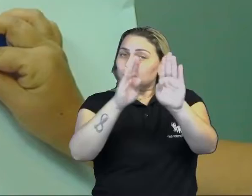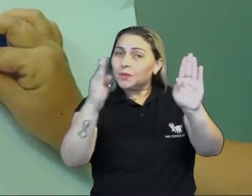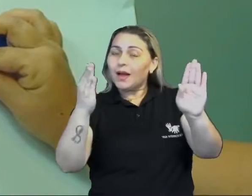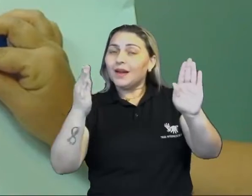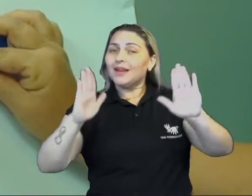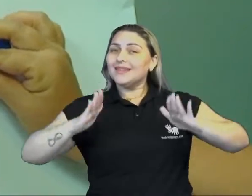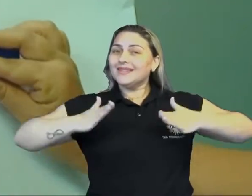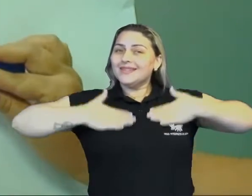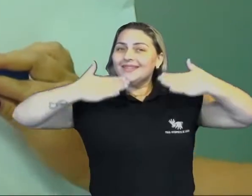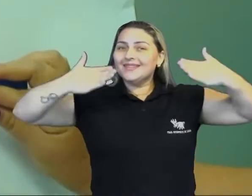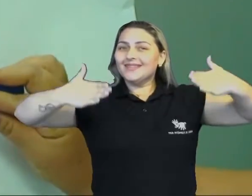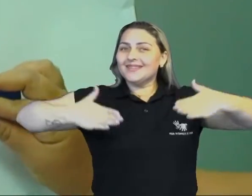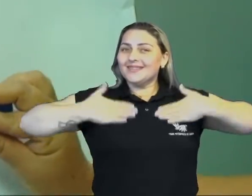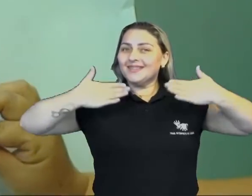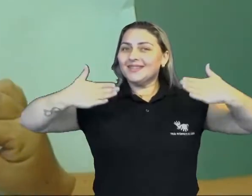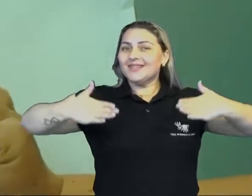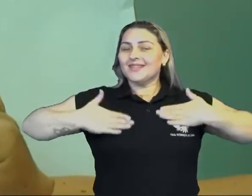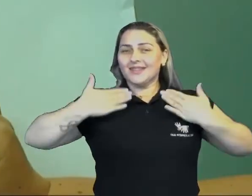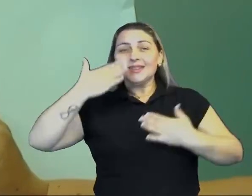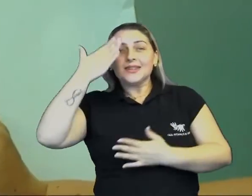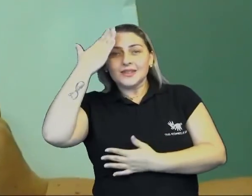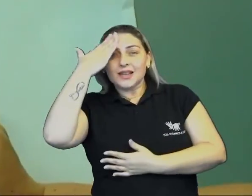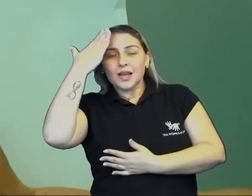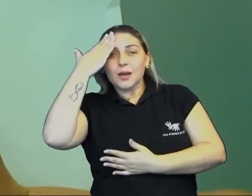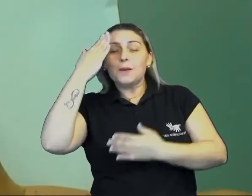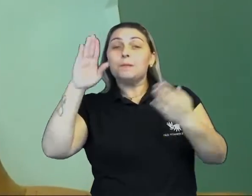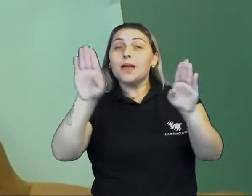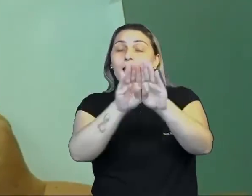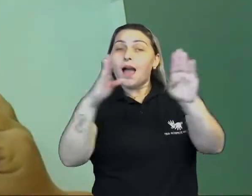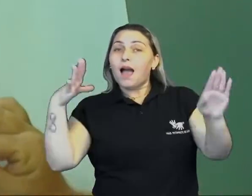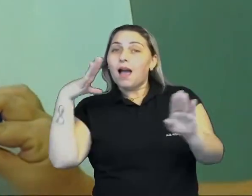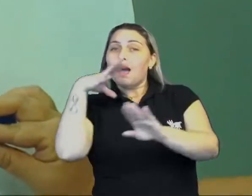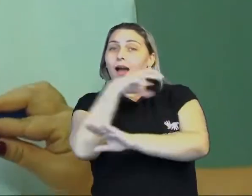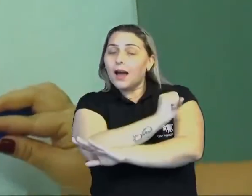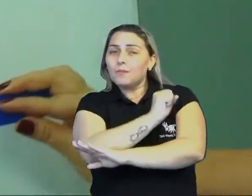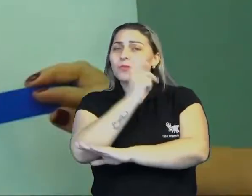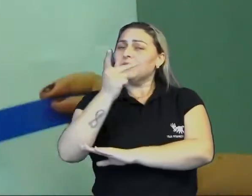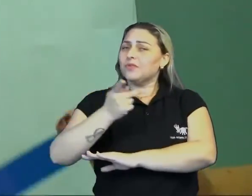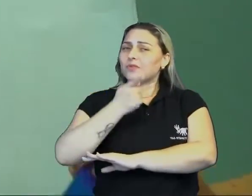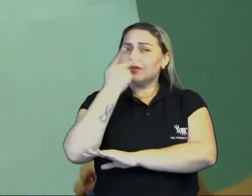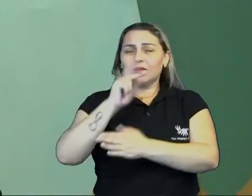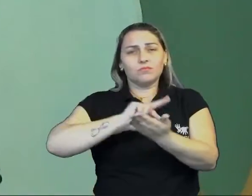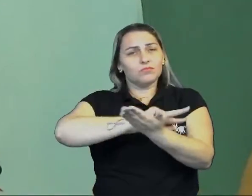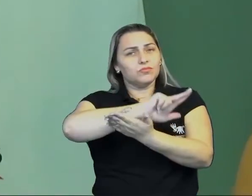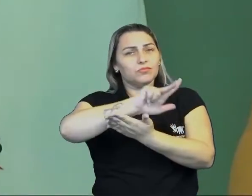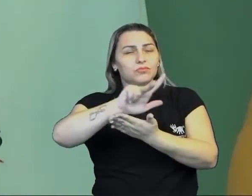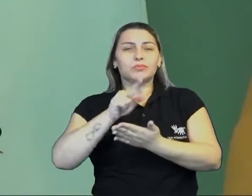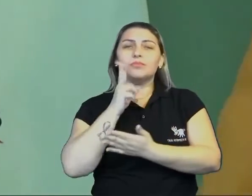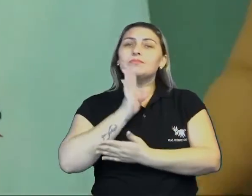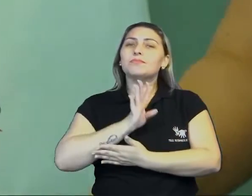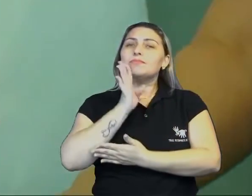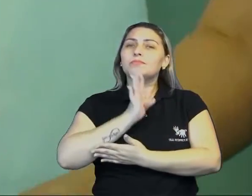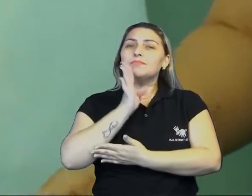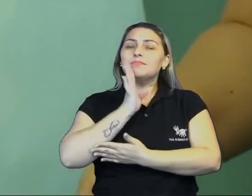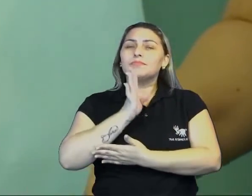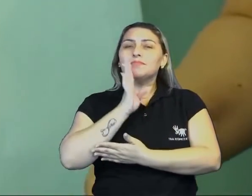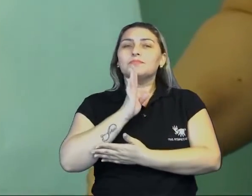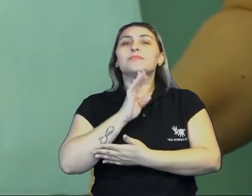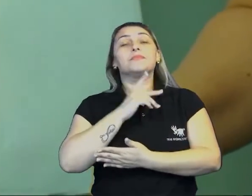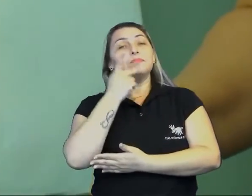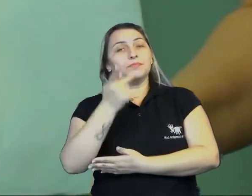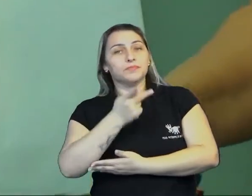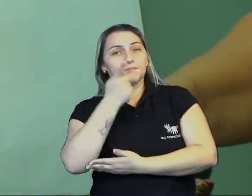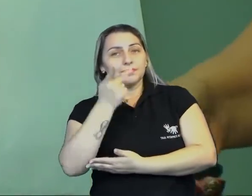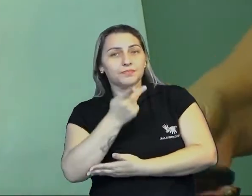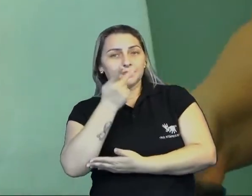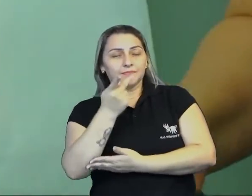muita alegria, sabiam? Que ela abre de supetão, fala muitas coisas legais. Então, está